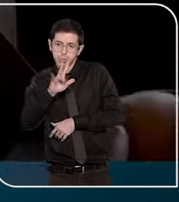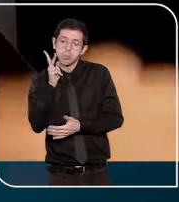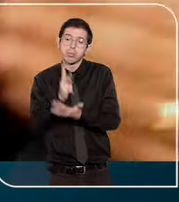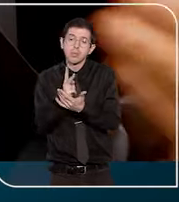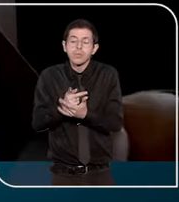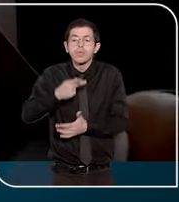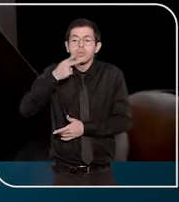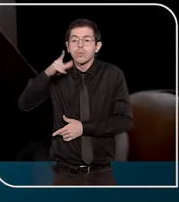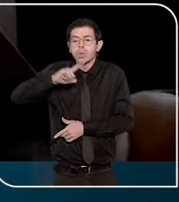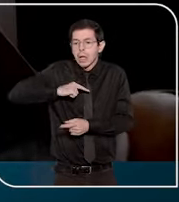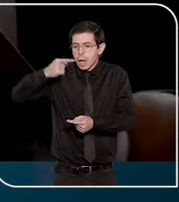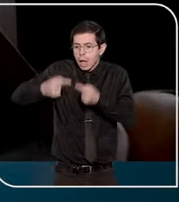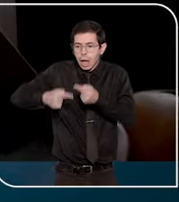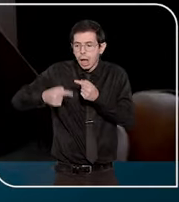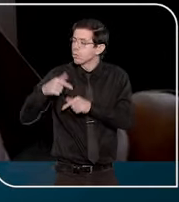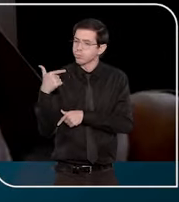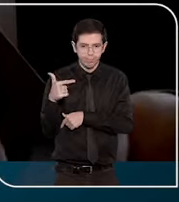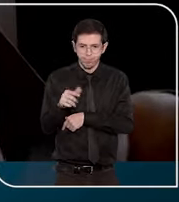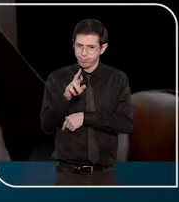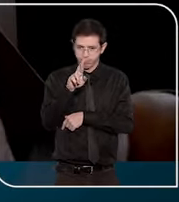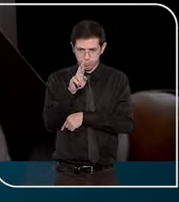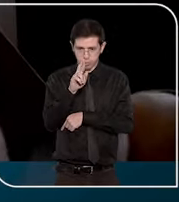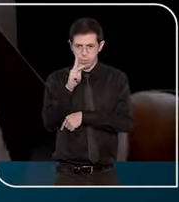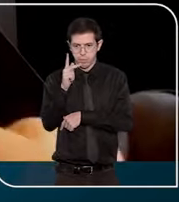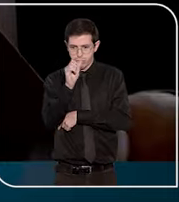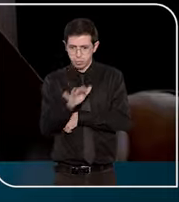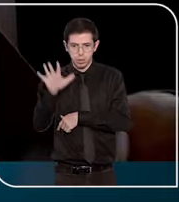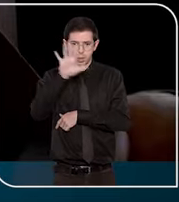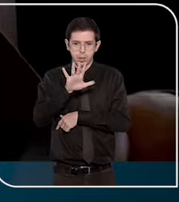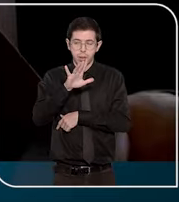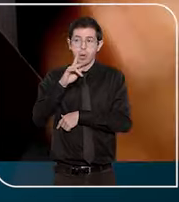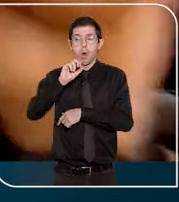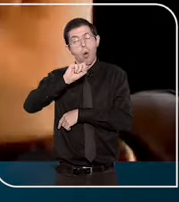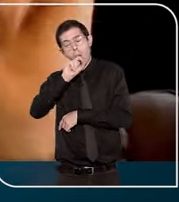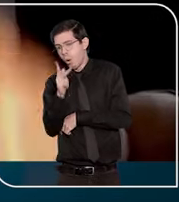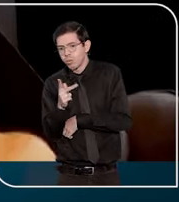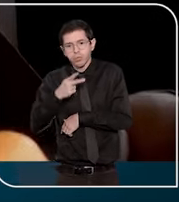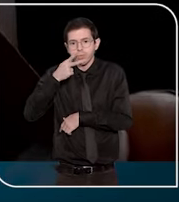discussão não tem repercussão geral, seja para dizer que